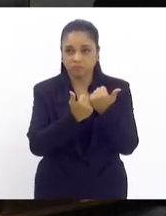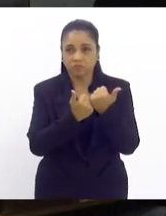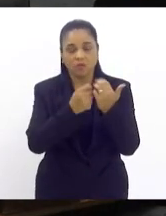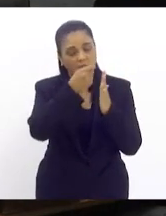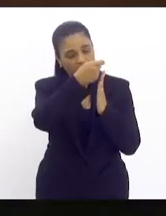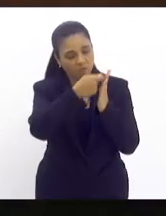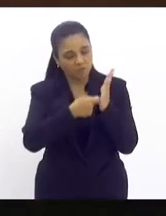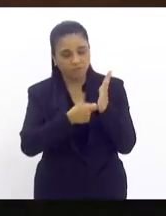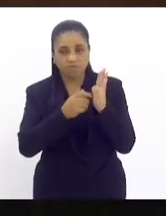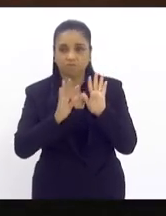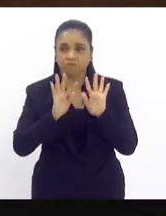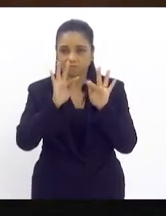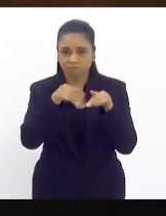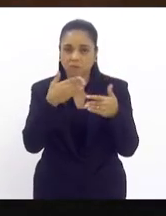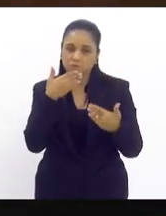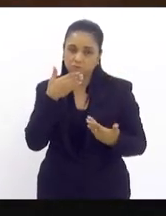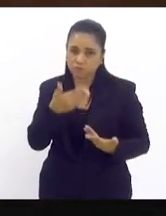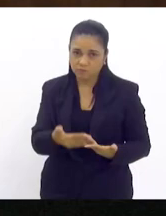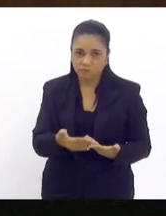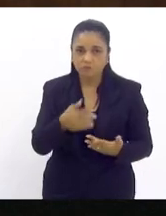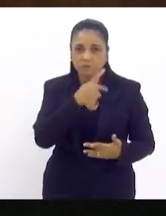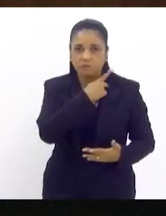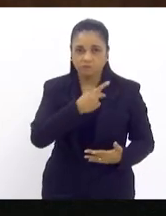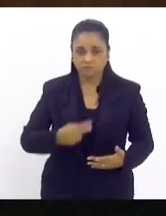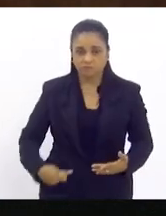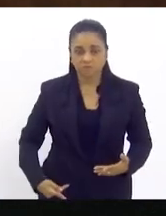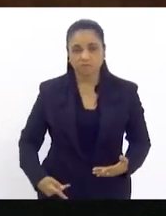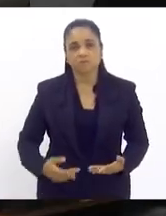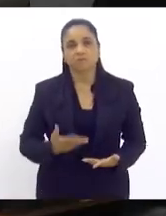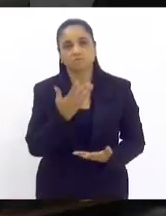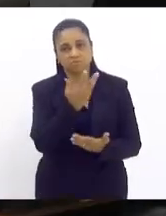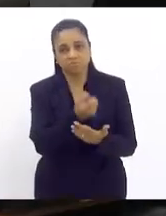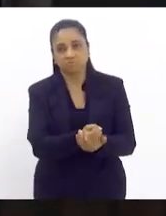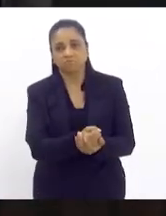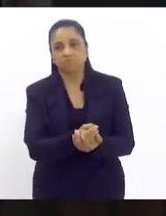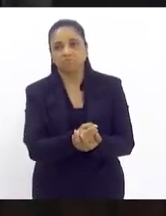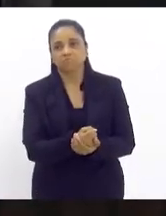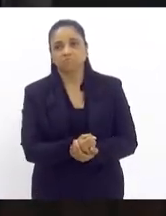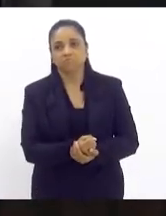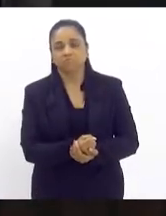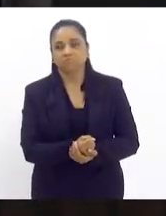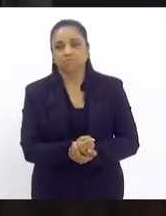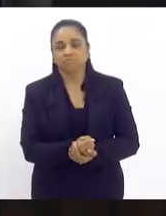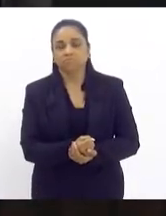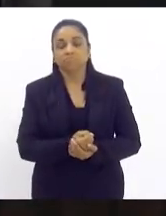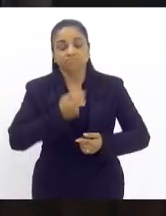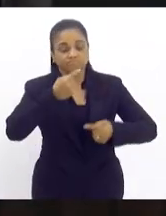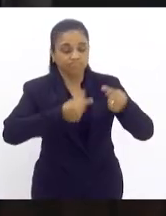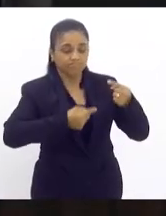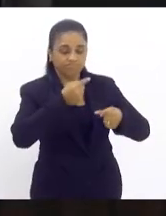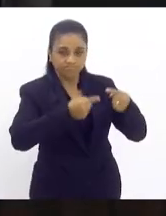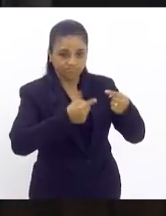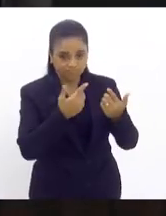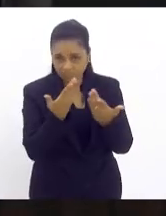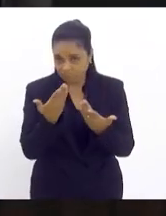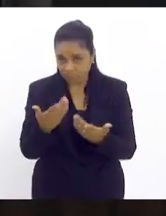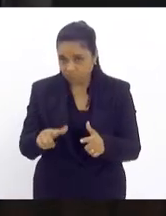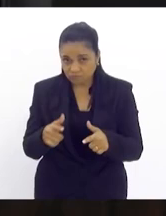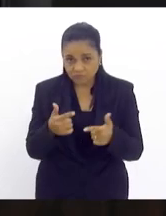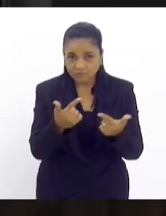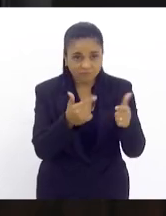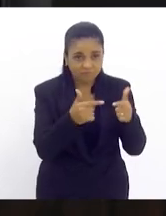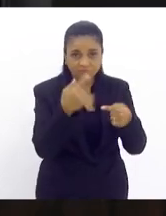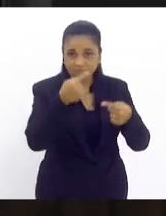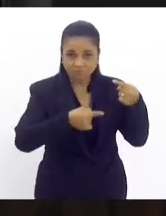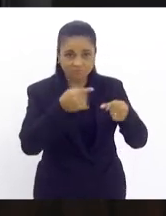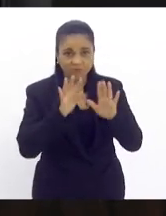redação. A presidência defere pedido de vossa excelência. Em discussão, não havendo quem queira discutir, encerrar a